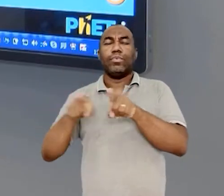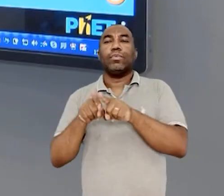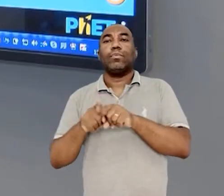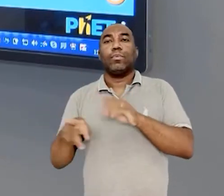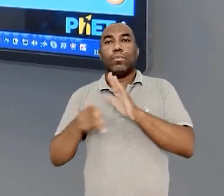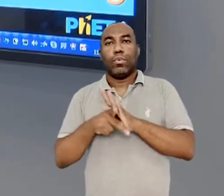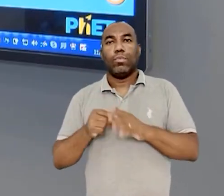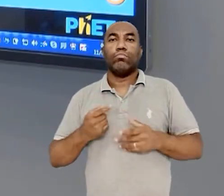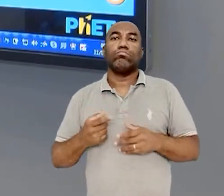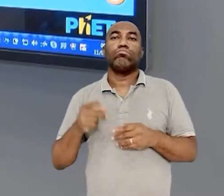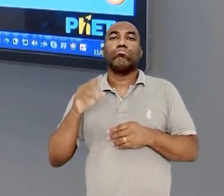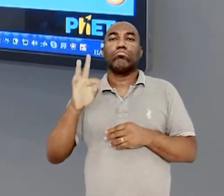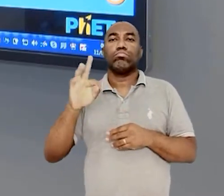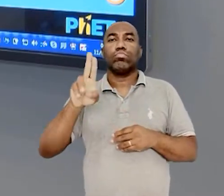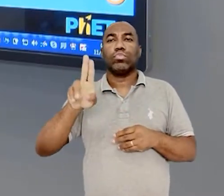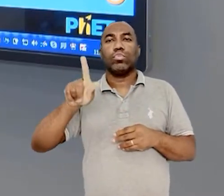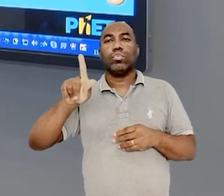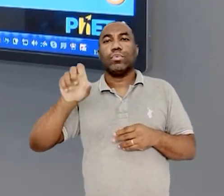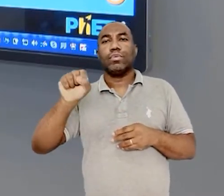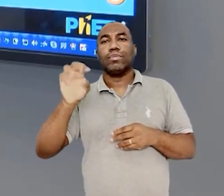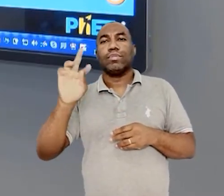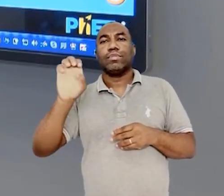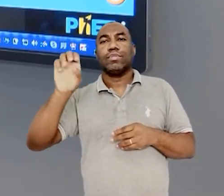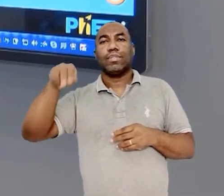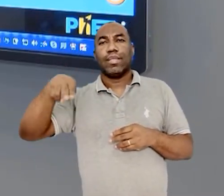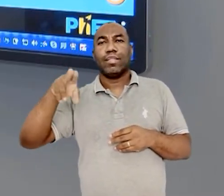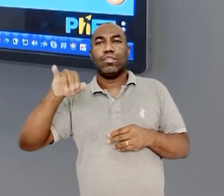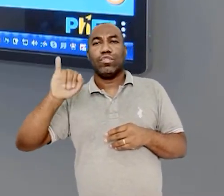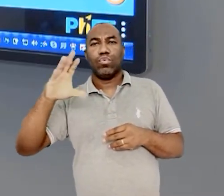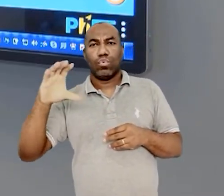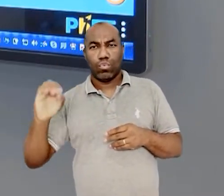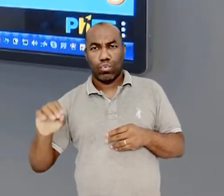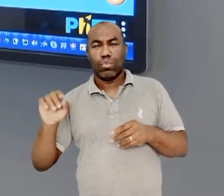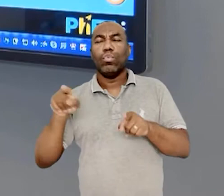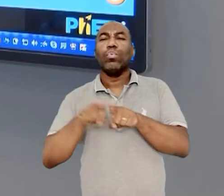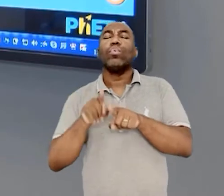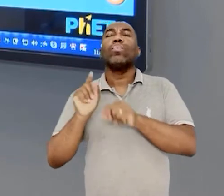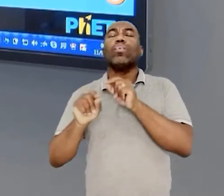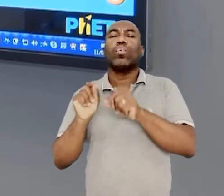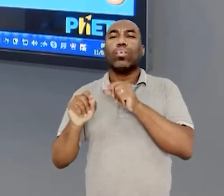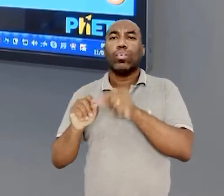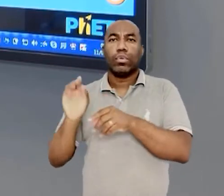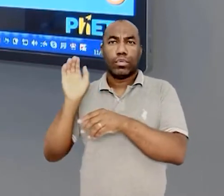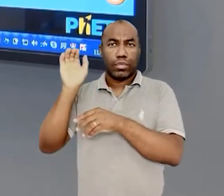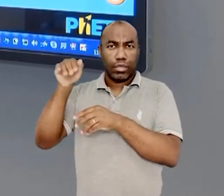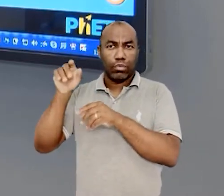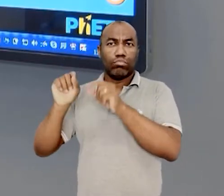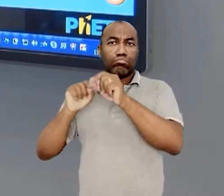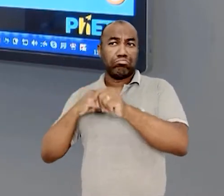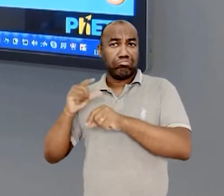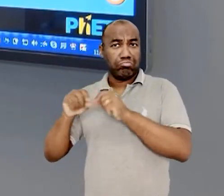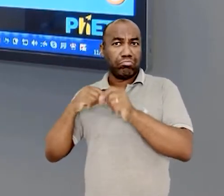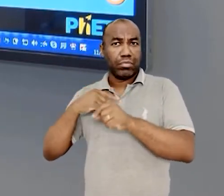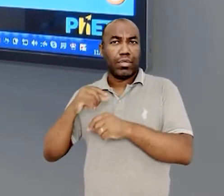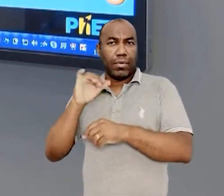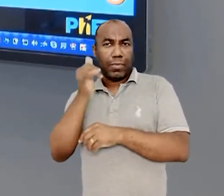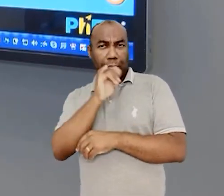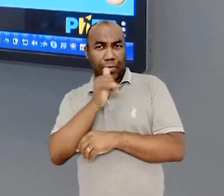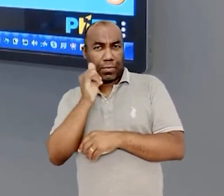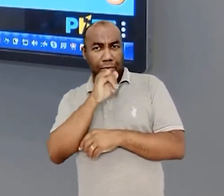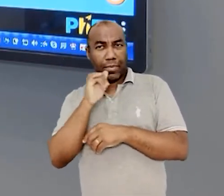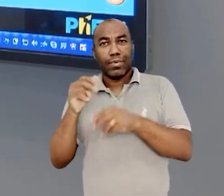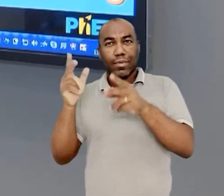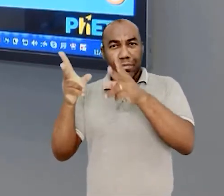de tungstênio. Dentro dessa lâmpada de filamento de tungstênio tem uma resistência elétrica também, então é muito bom